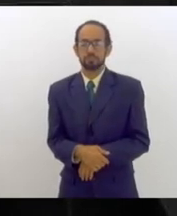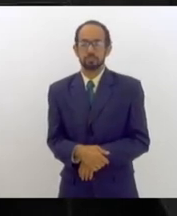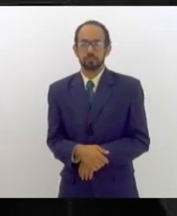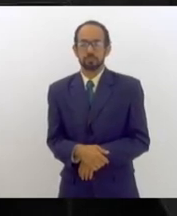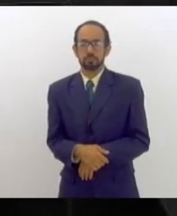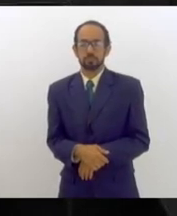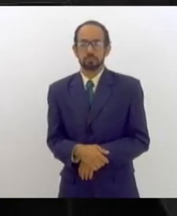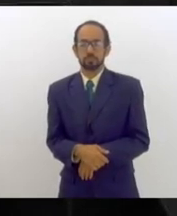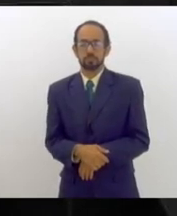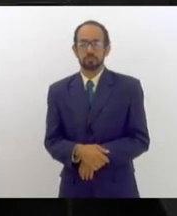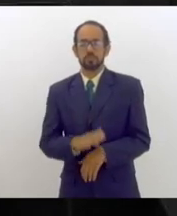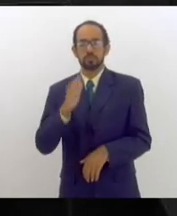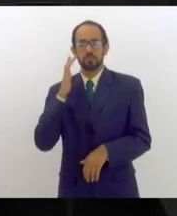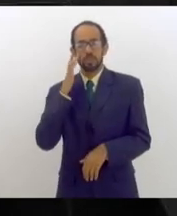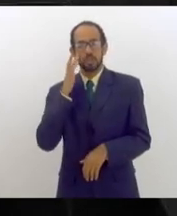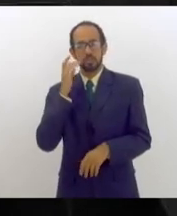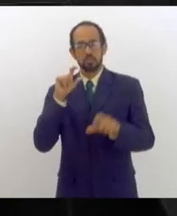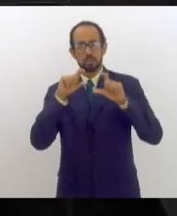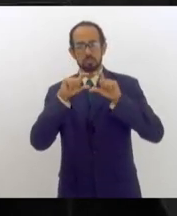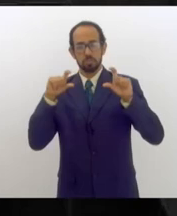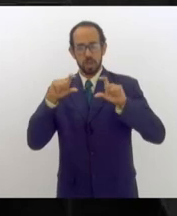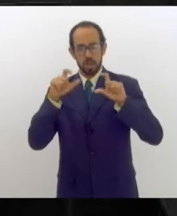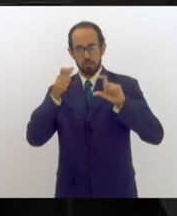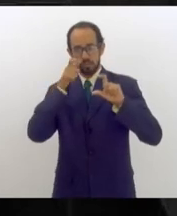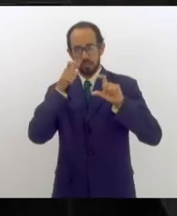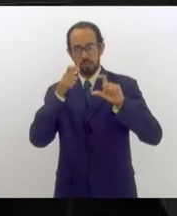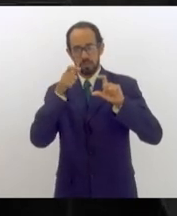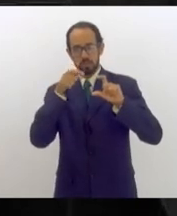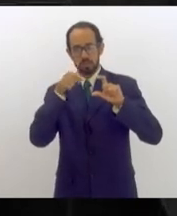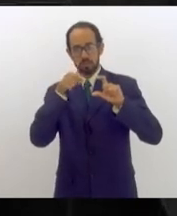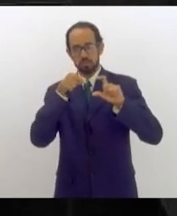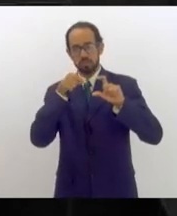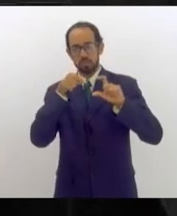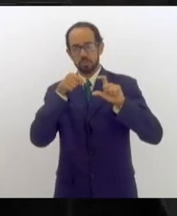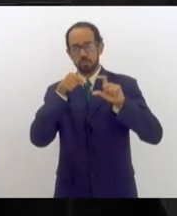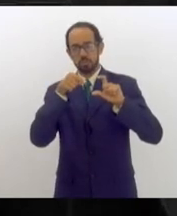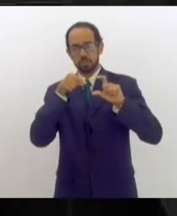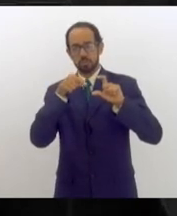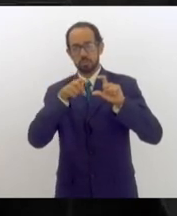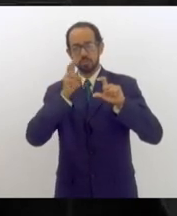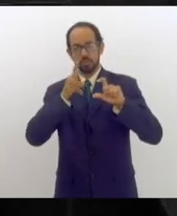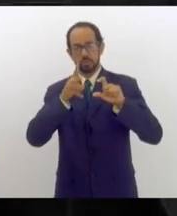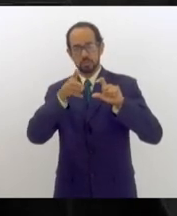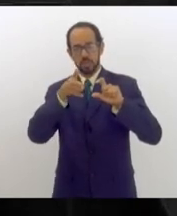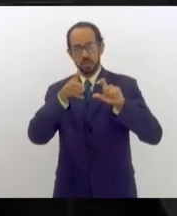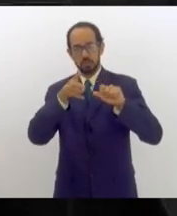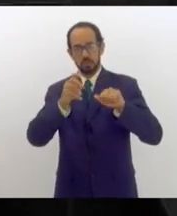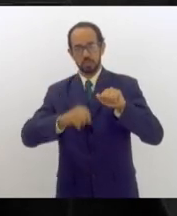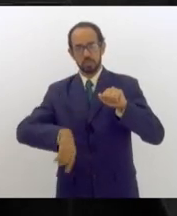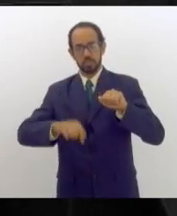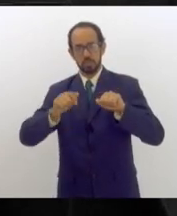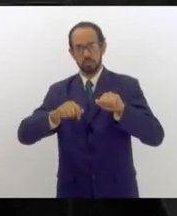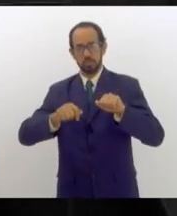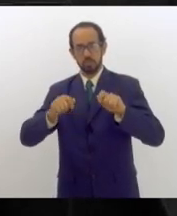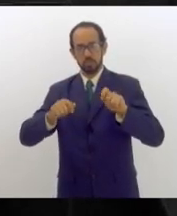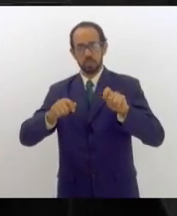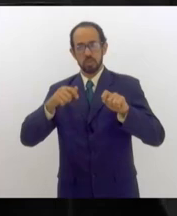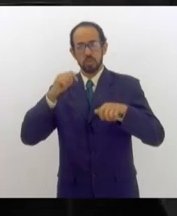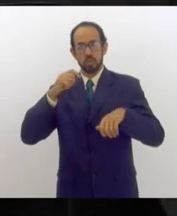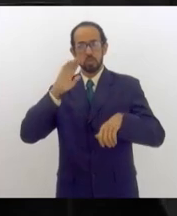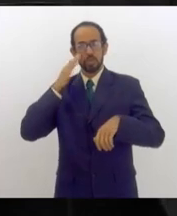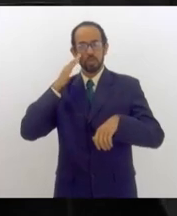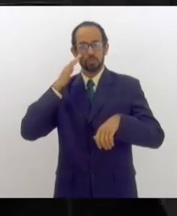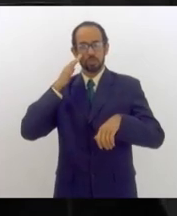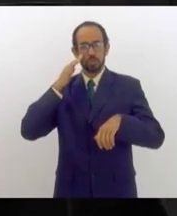e acha até esse parágrafo muito interessante sempre tive a convicção de